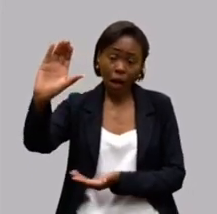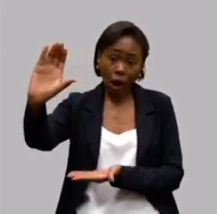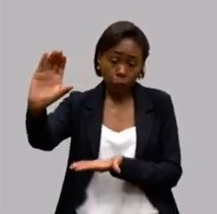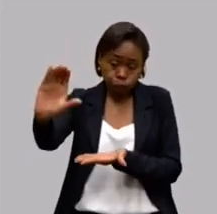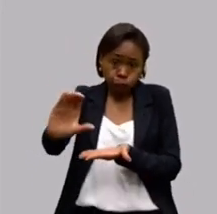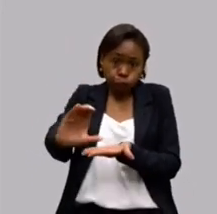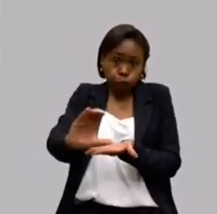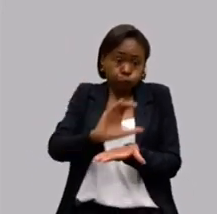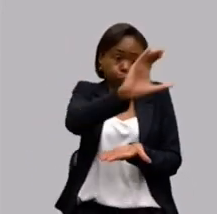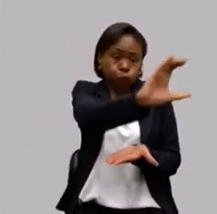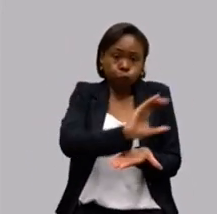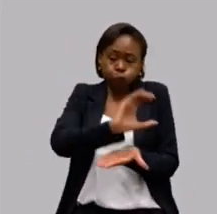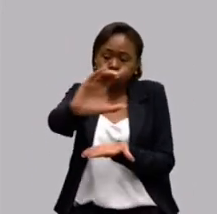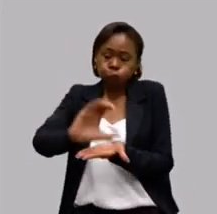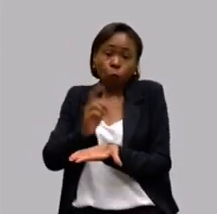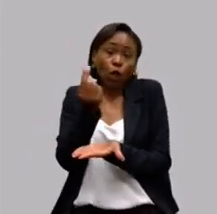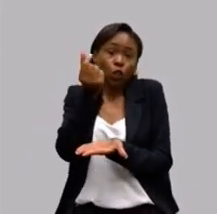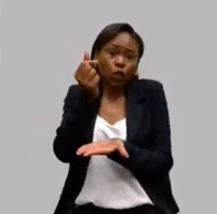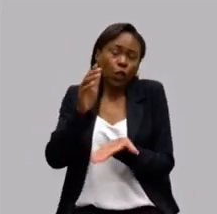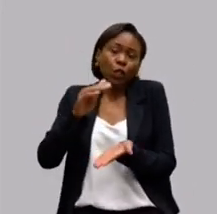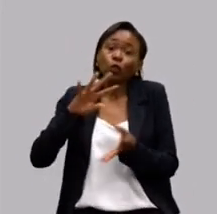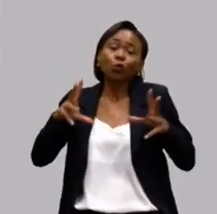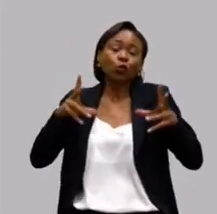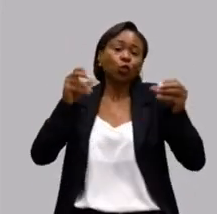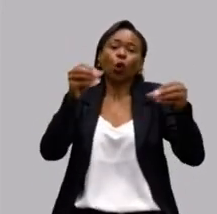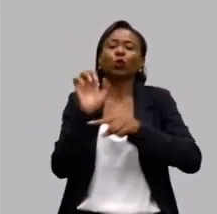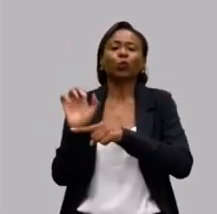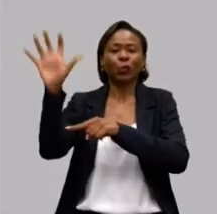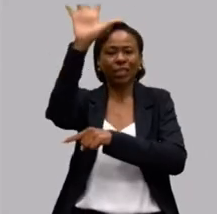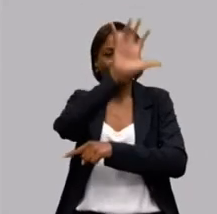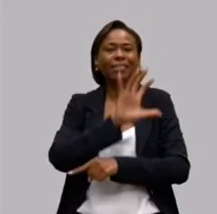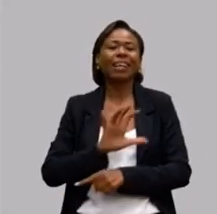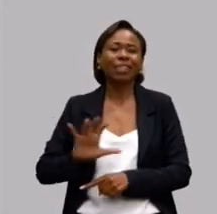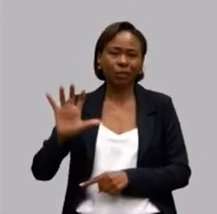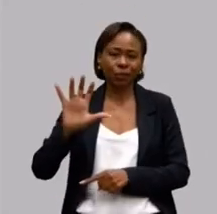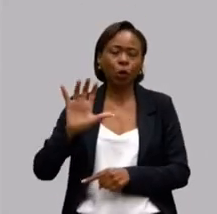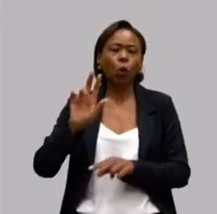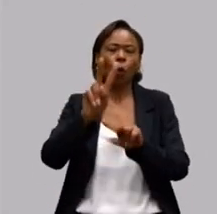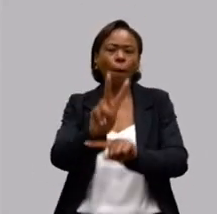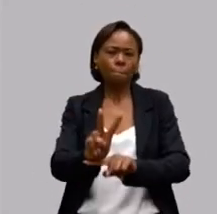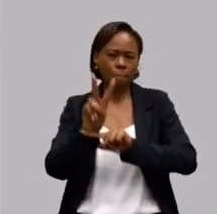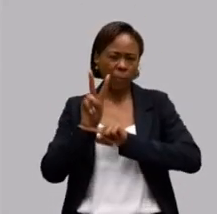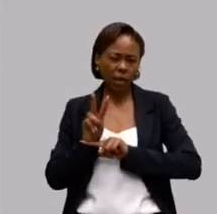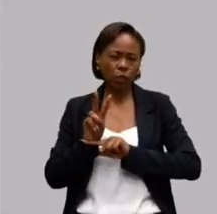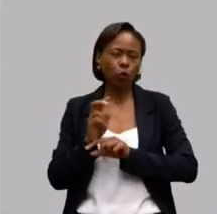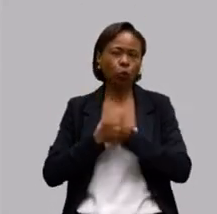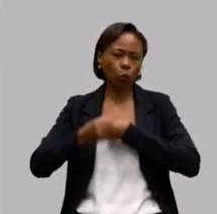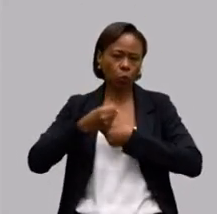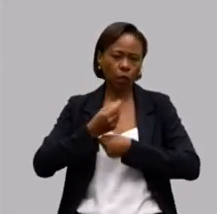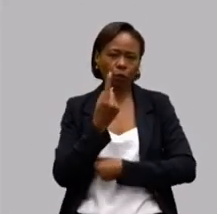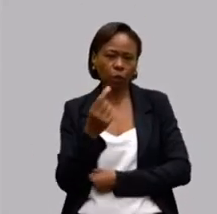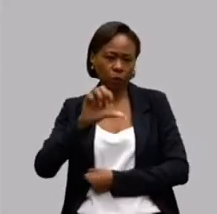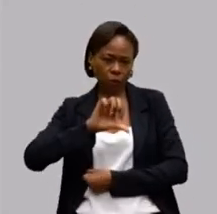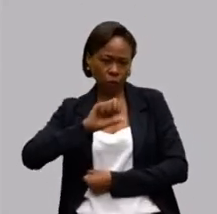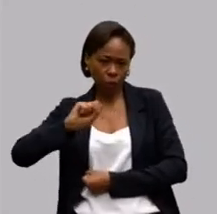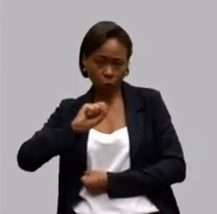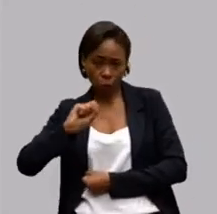estados. Então, o empréstimo que foi feito em 1998 constitui um